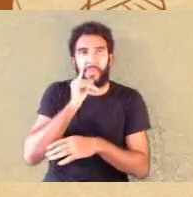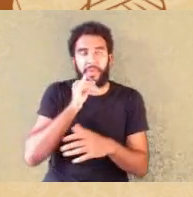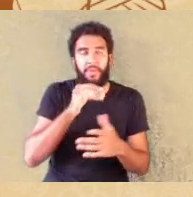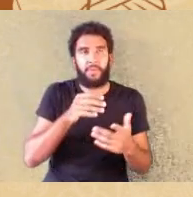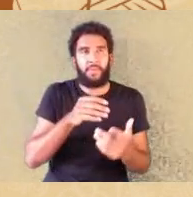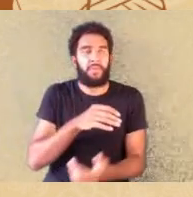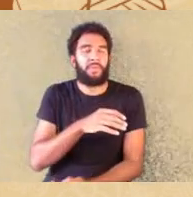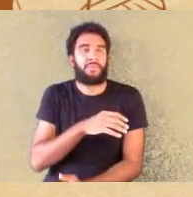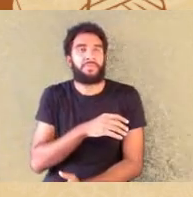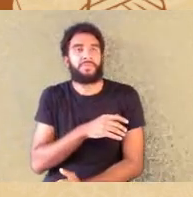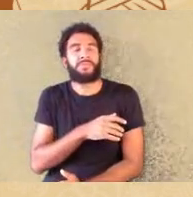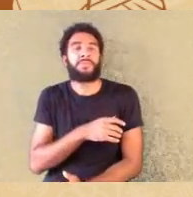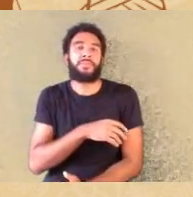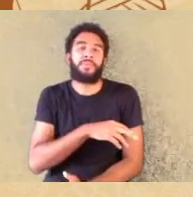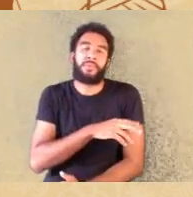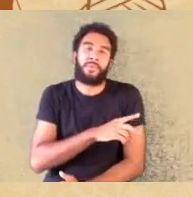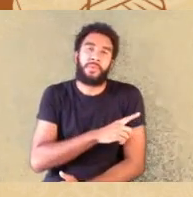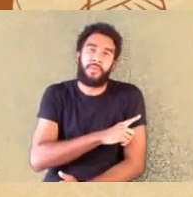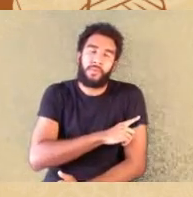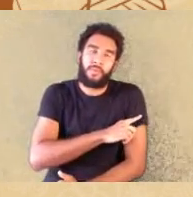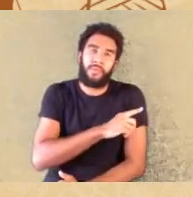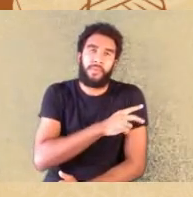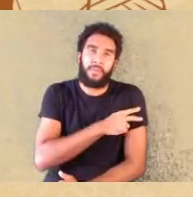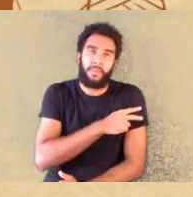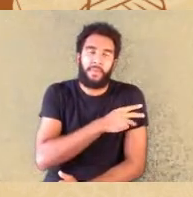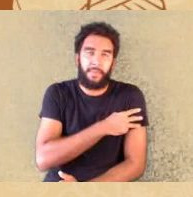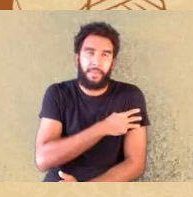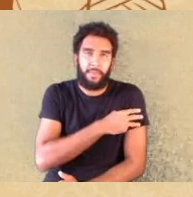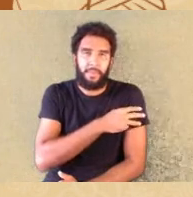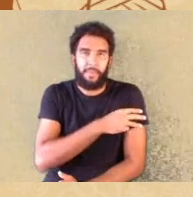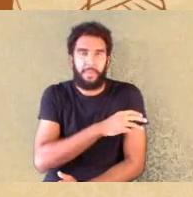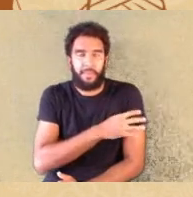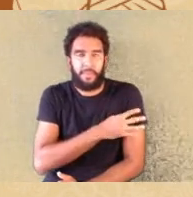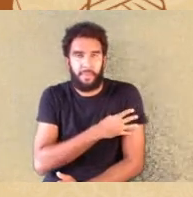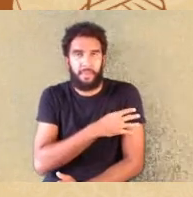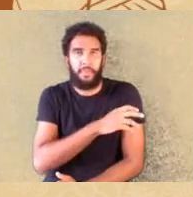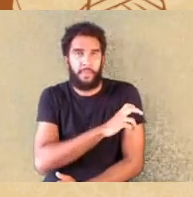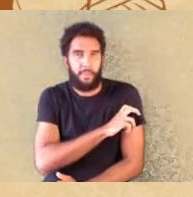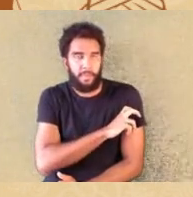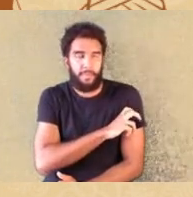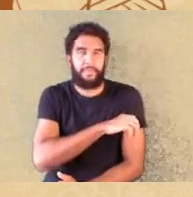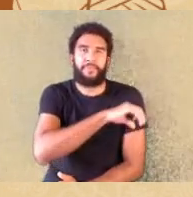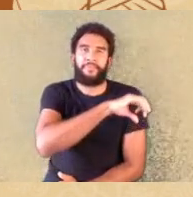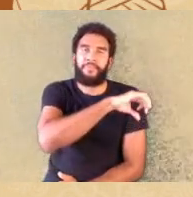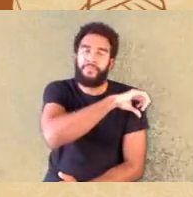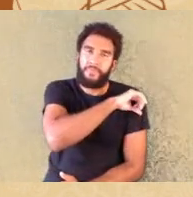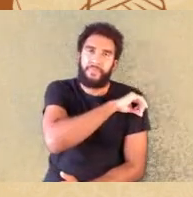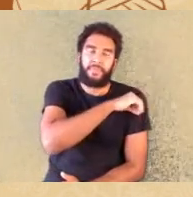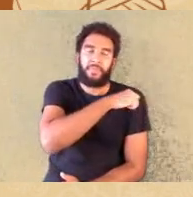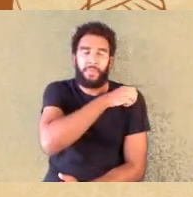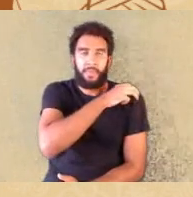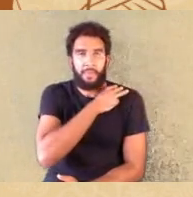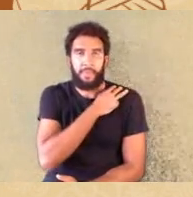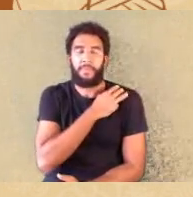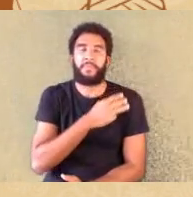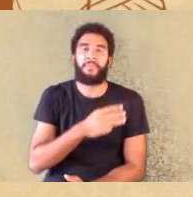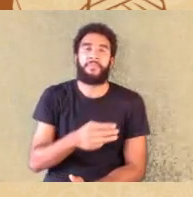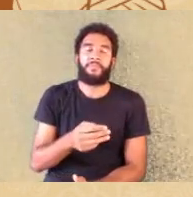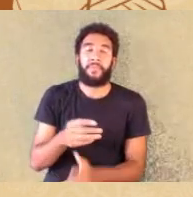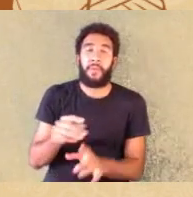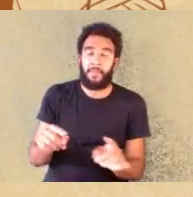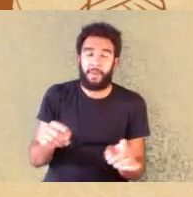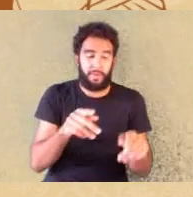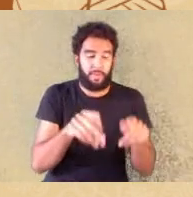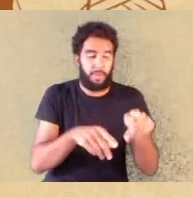por exemplo, no Brasil, que a população negra estava excluída, como as mulheres. Então, é